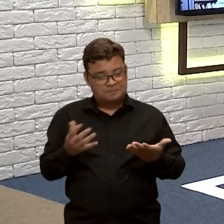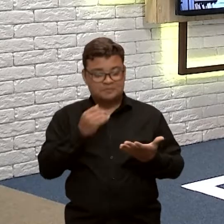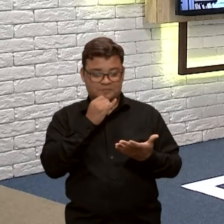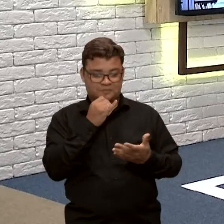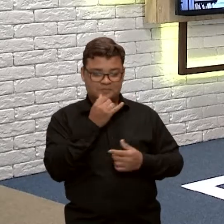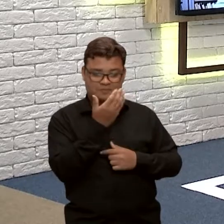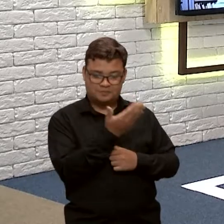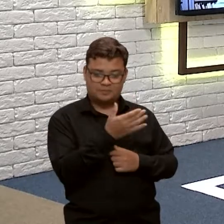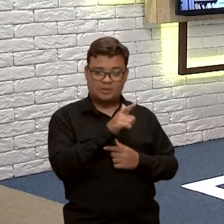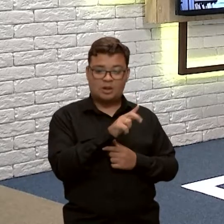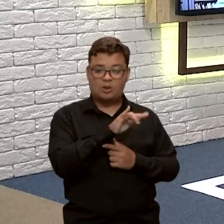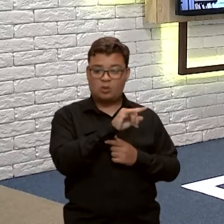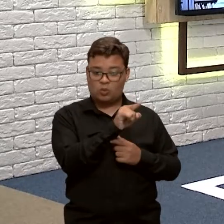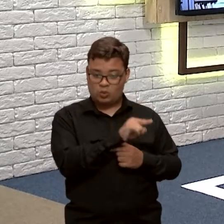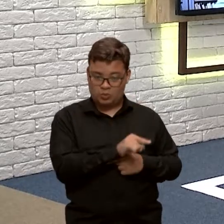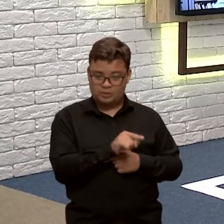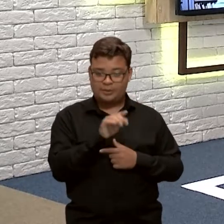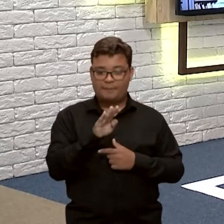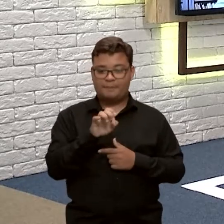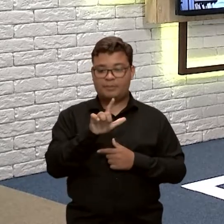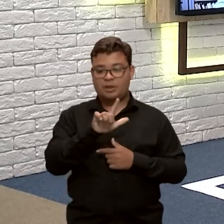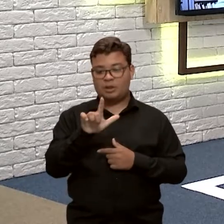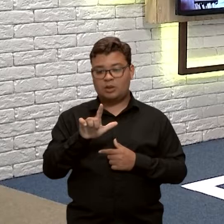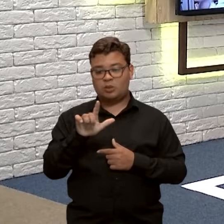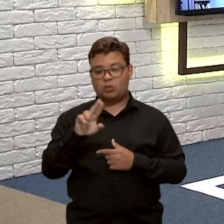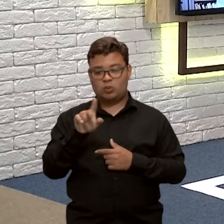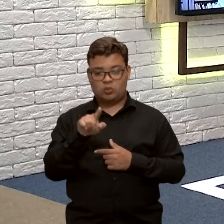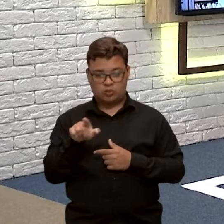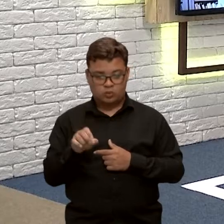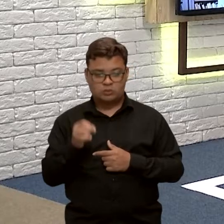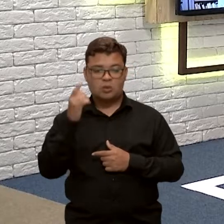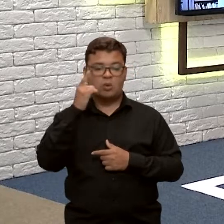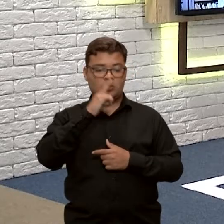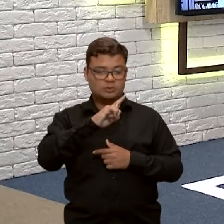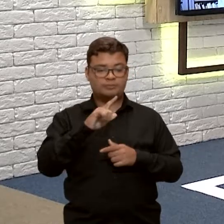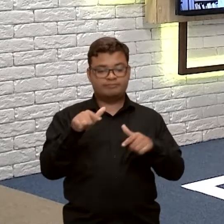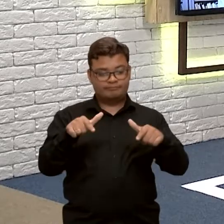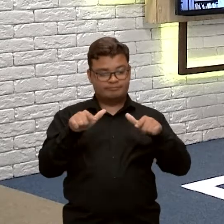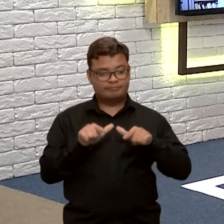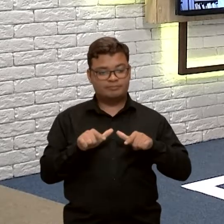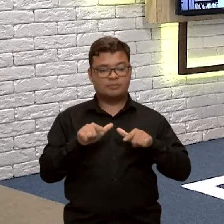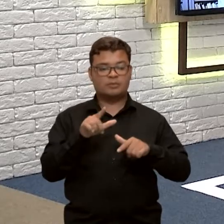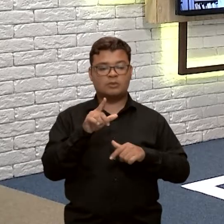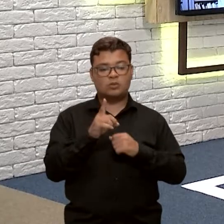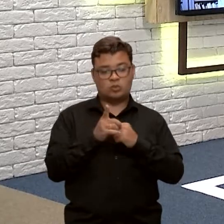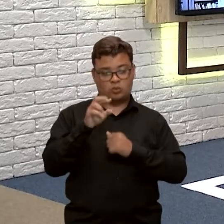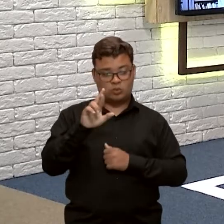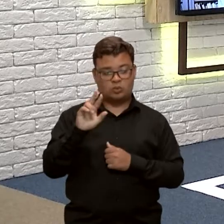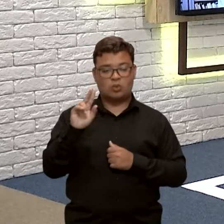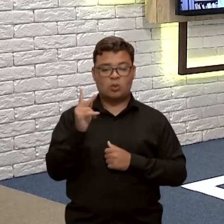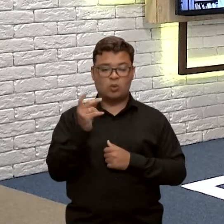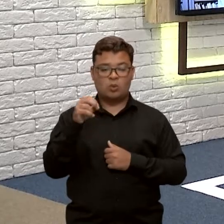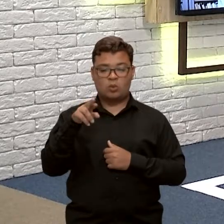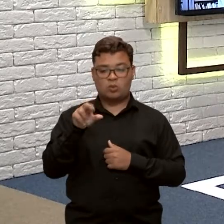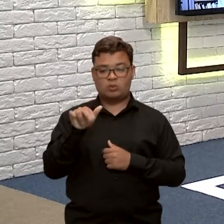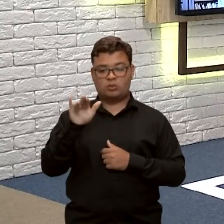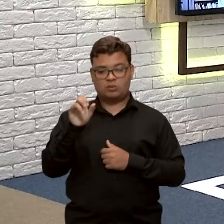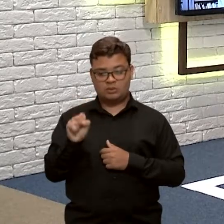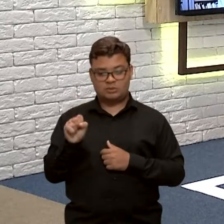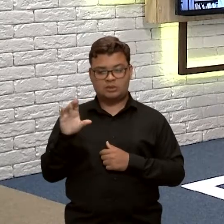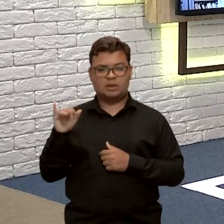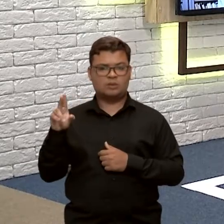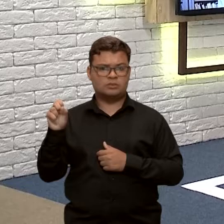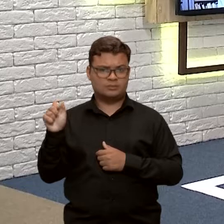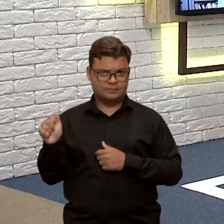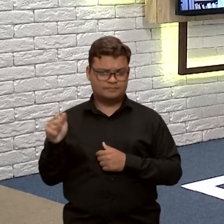Luiz Gonzaga Beluso, que recebeu o título de doutor honoris causa aqui pela UFG, né, Luiz? Explica pra gente um pouquinho o que é esse título